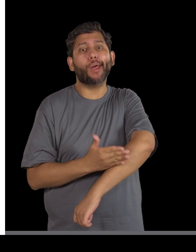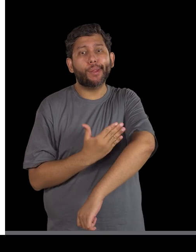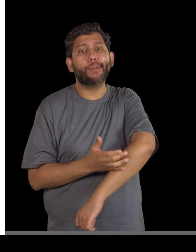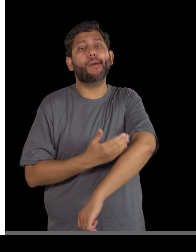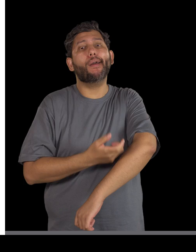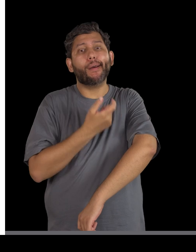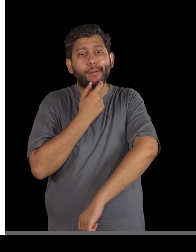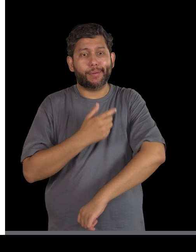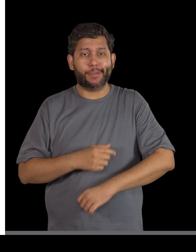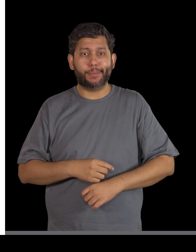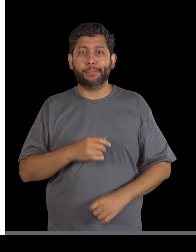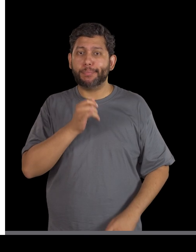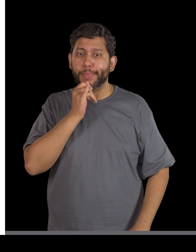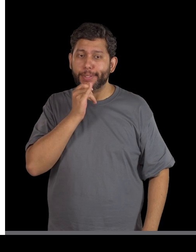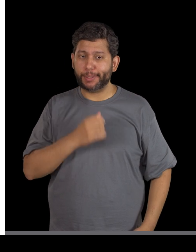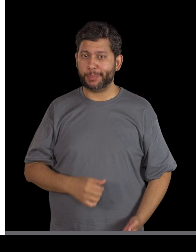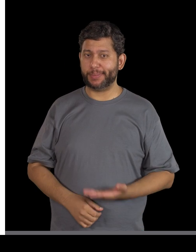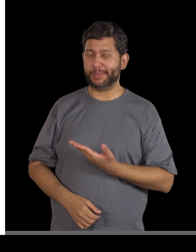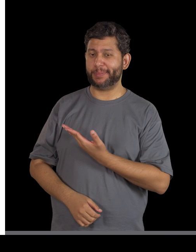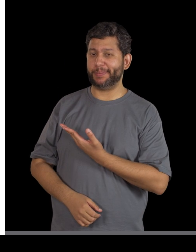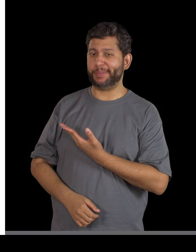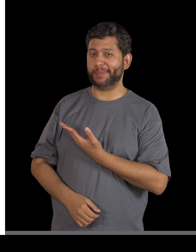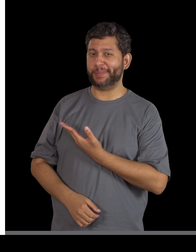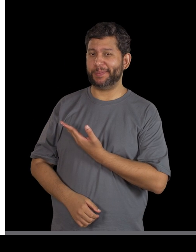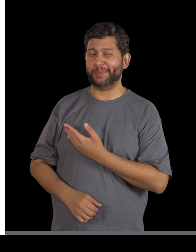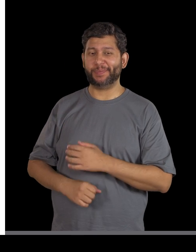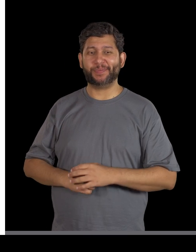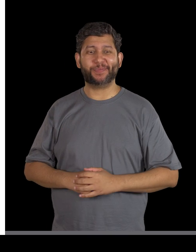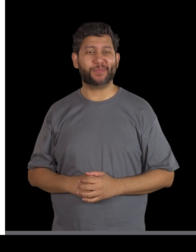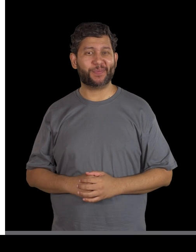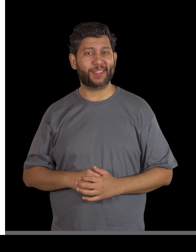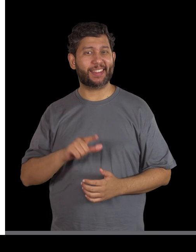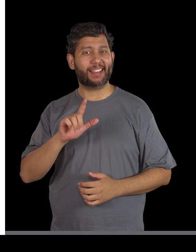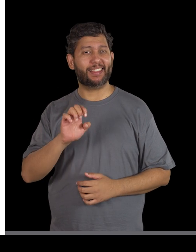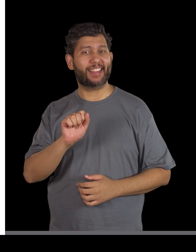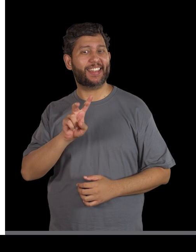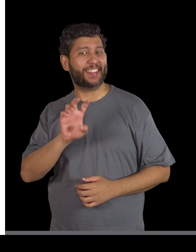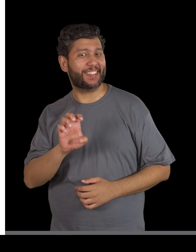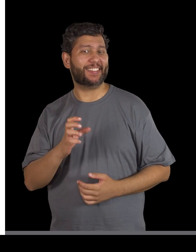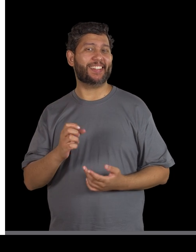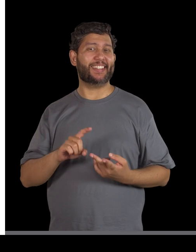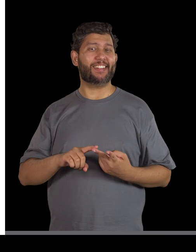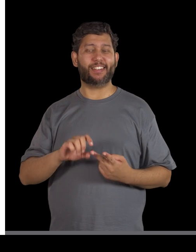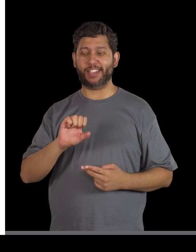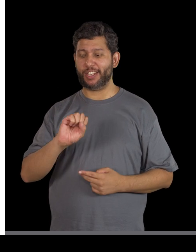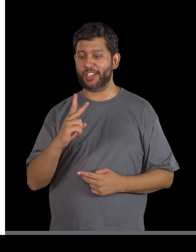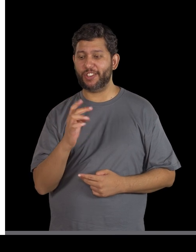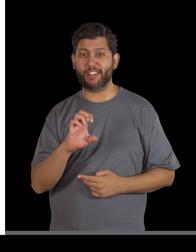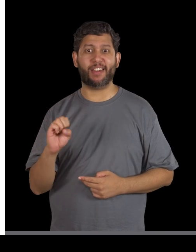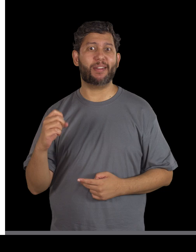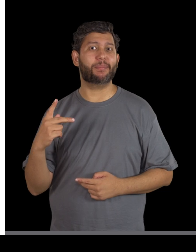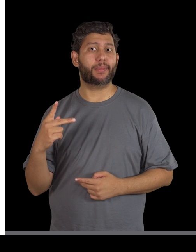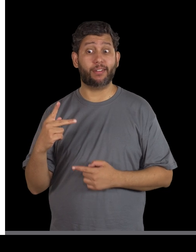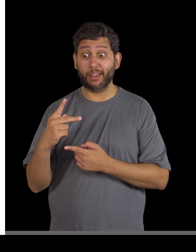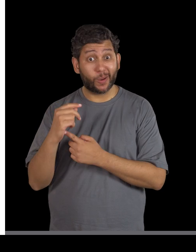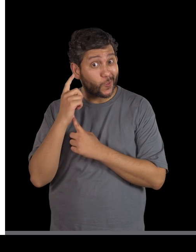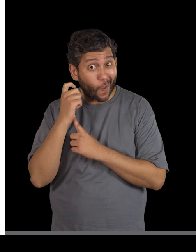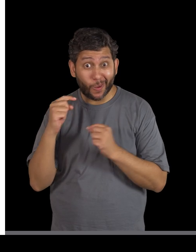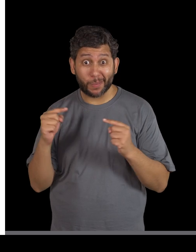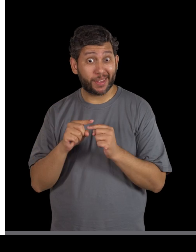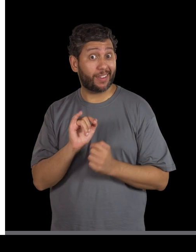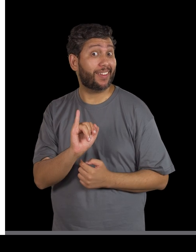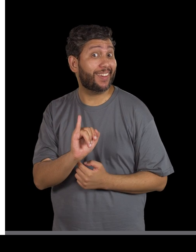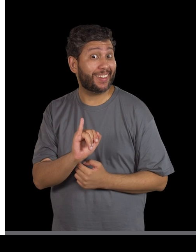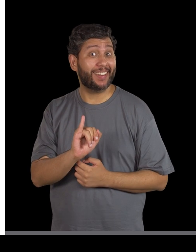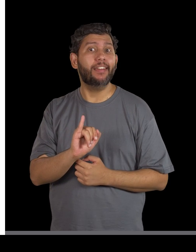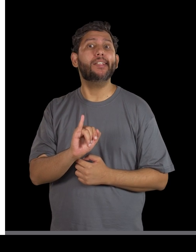um I longo. Então, leave, live, sheep, ship. Essa é a diferença entre esses dois Is. O primeiro mais